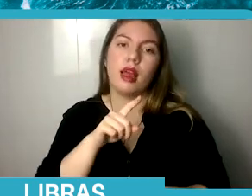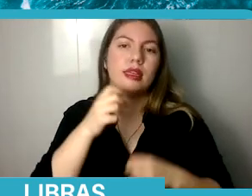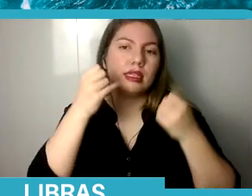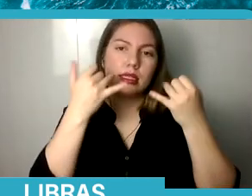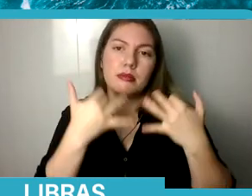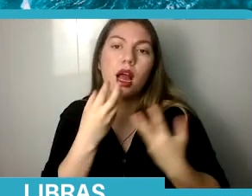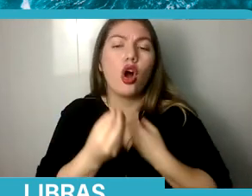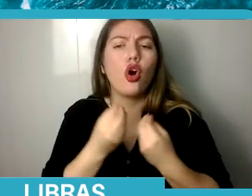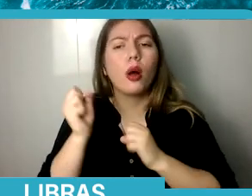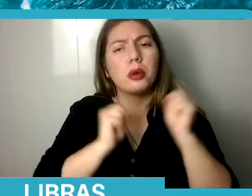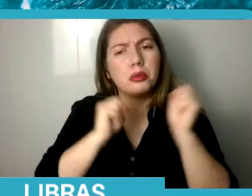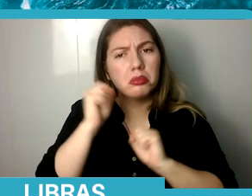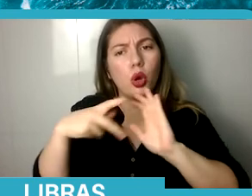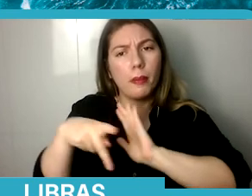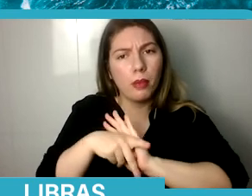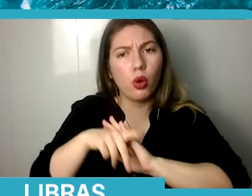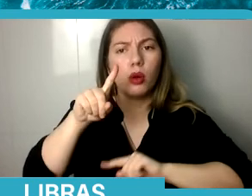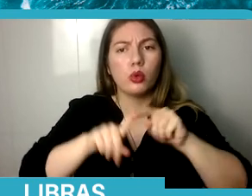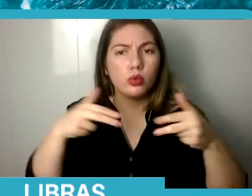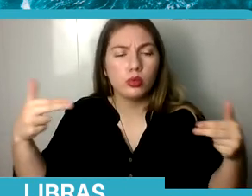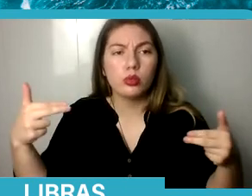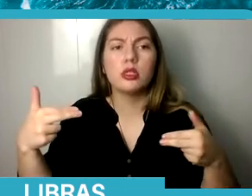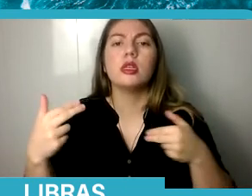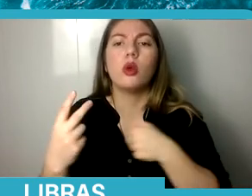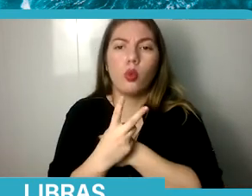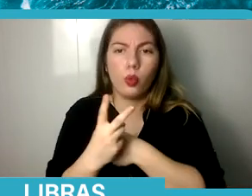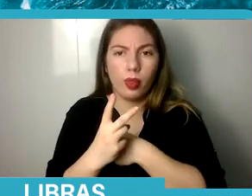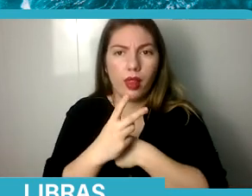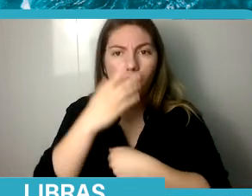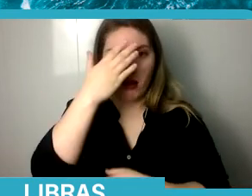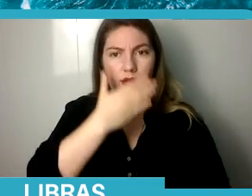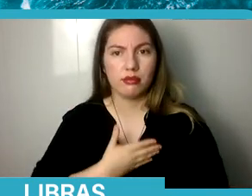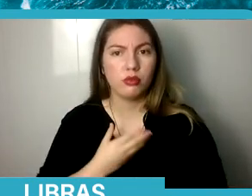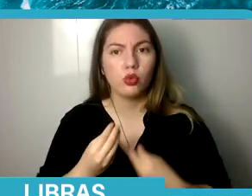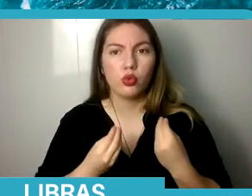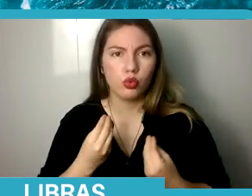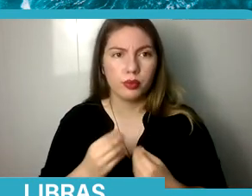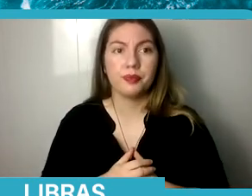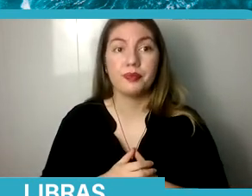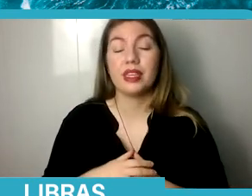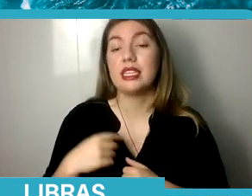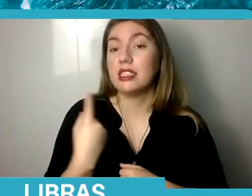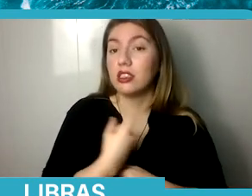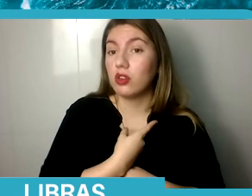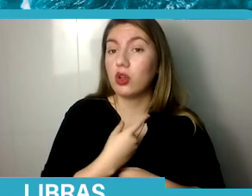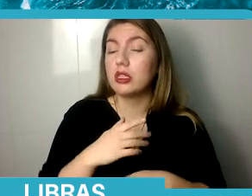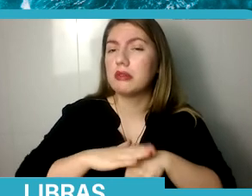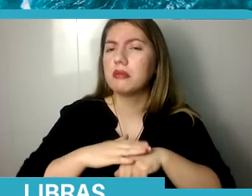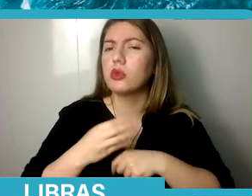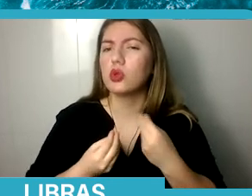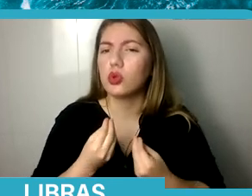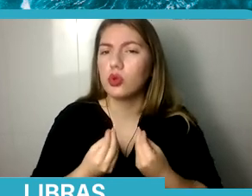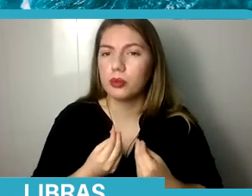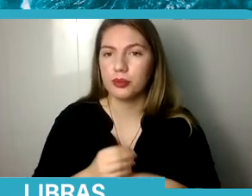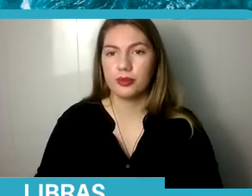funciona a indústria de cosméticos também que é diferente da nossa pode ficar são bom e como a gente funciona pode